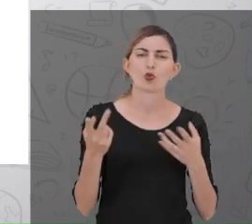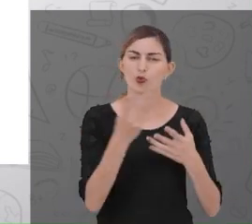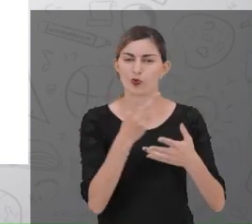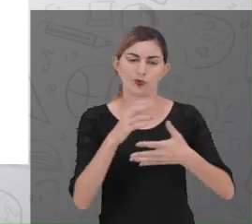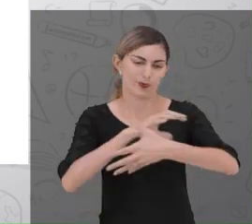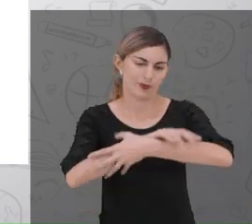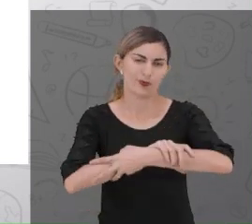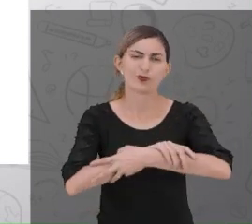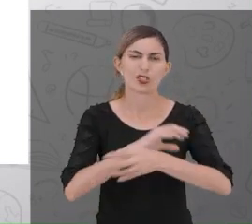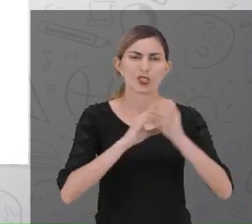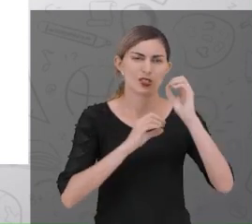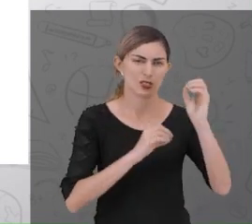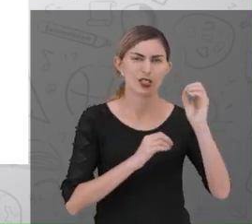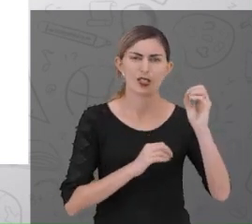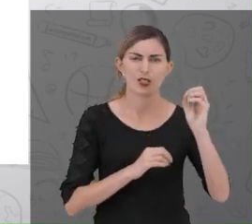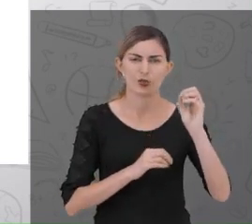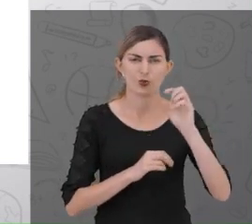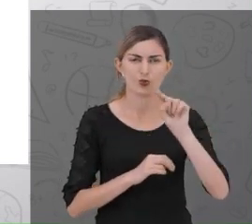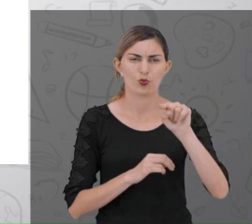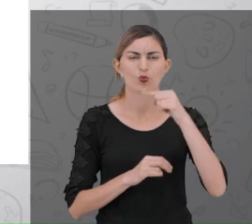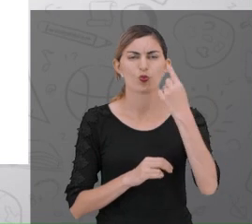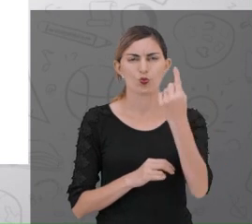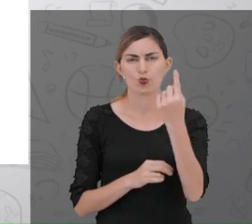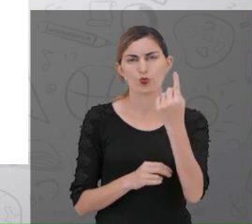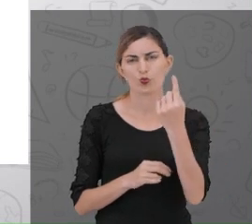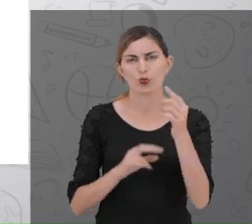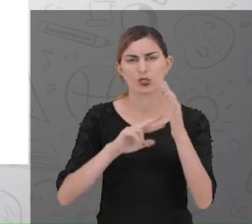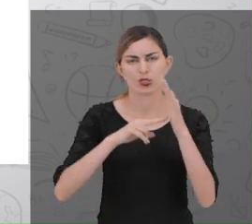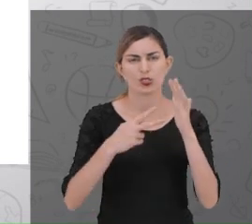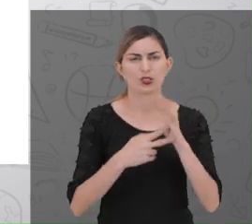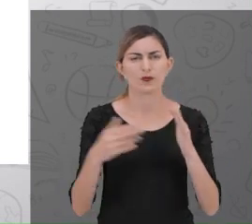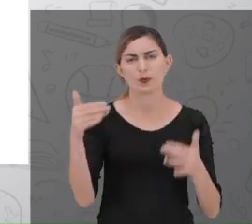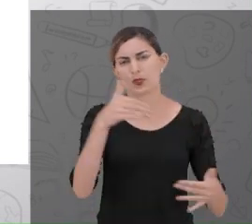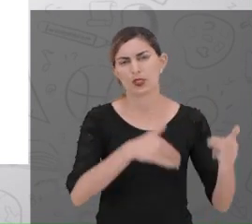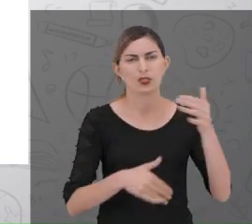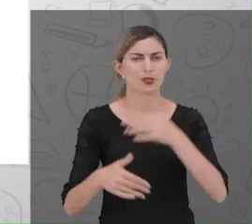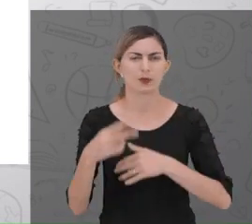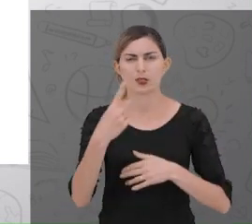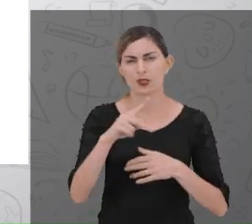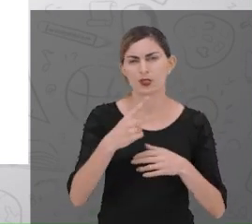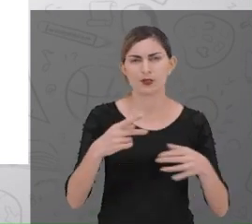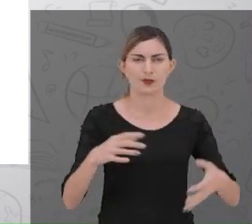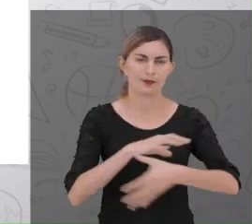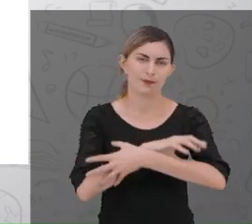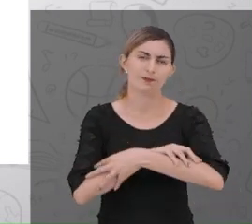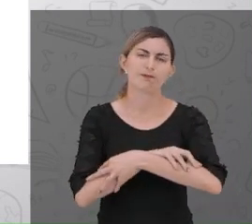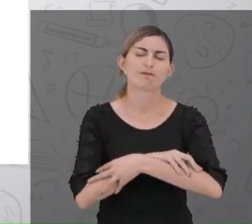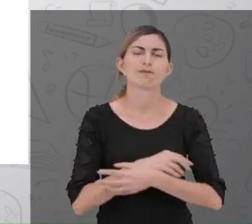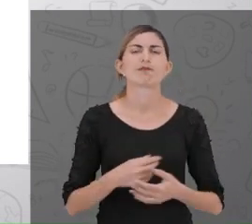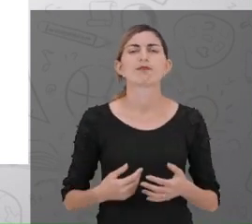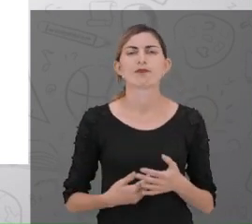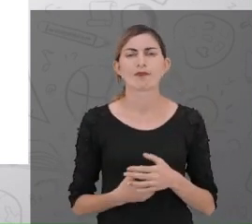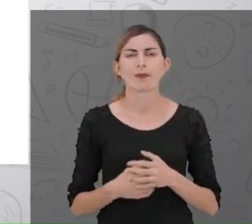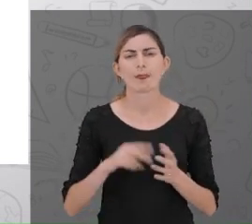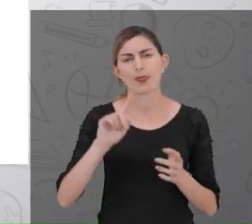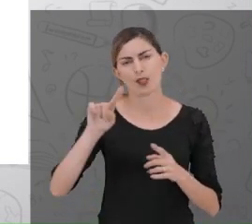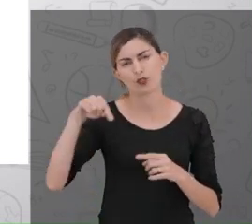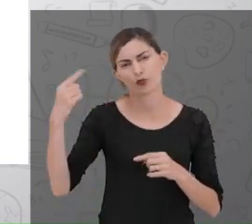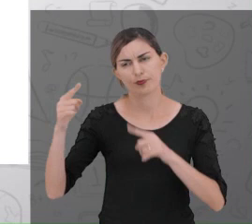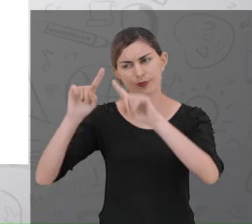facultativa, que é definido por esse 0. O 1 significa a participação dele nesse